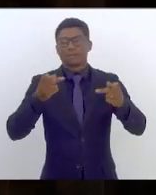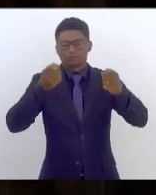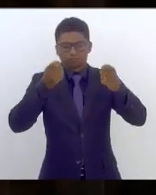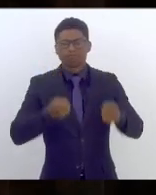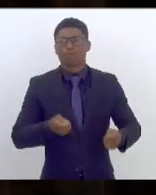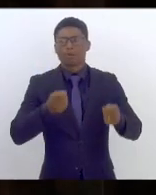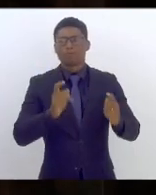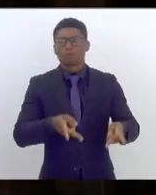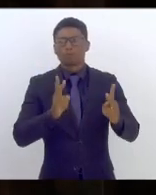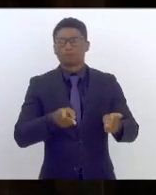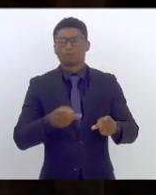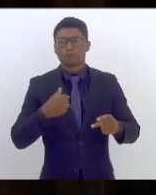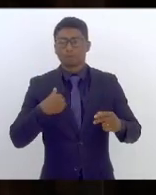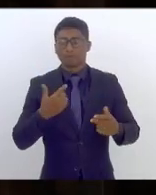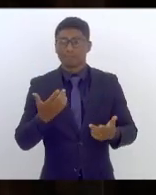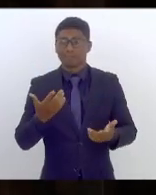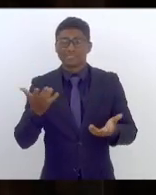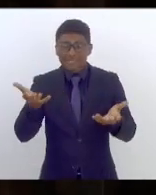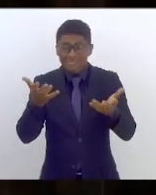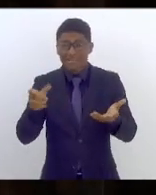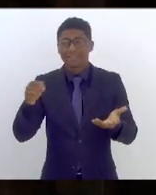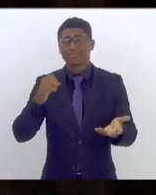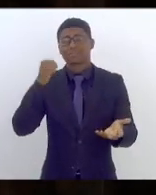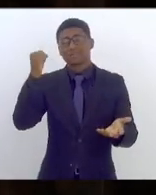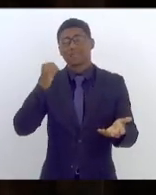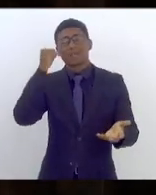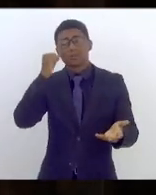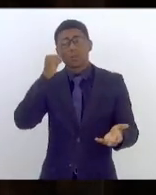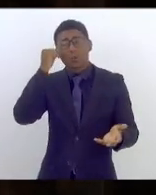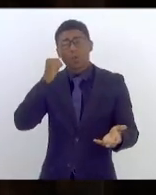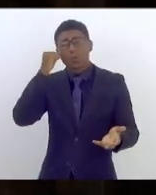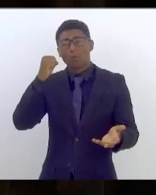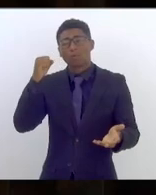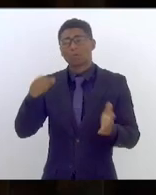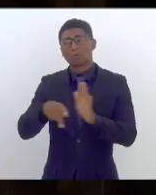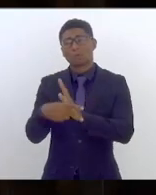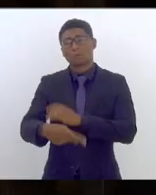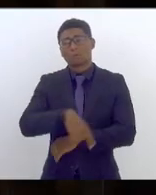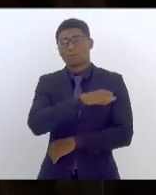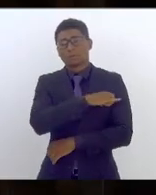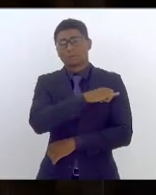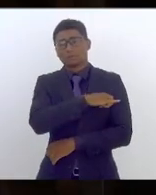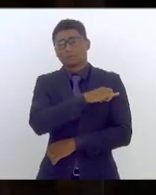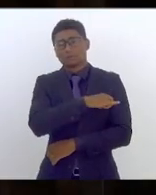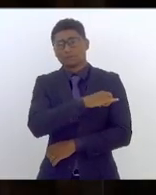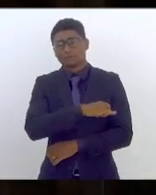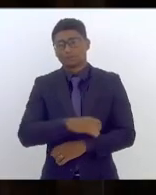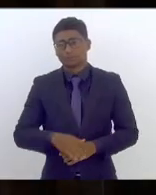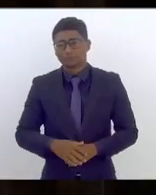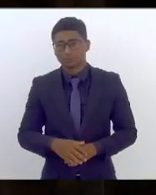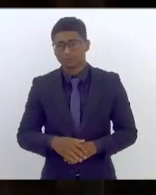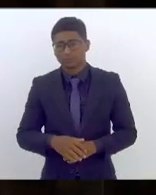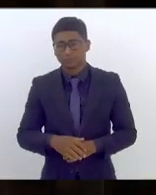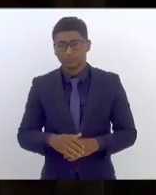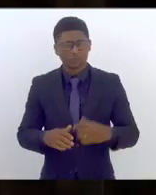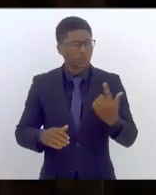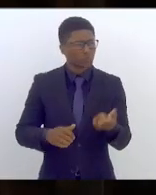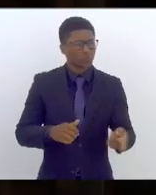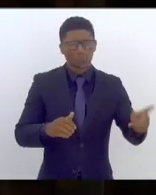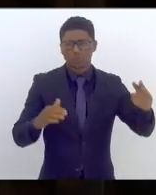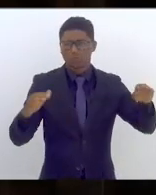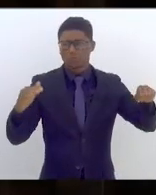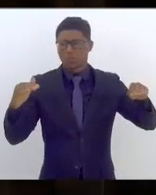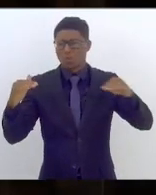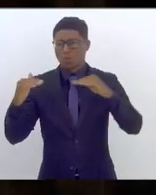torce porque ele fosse senador do meu estado eu conheci muitos senadores também e ninguém parecido com o André